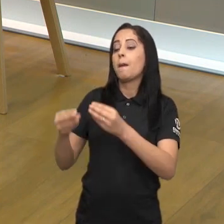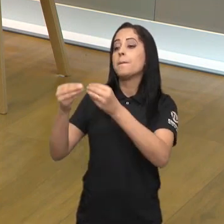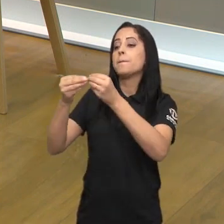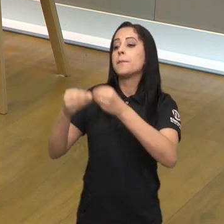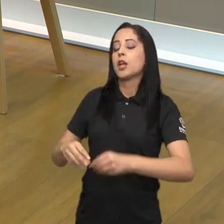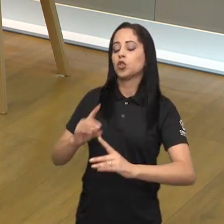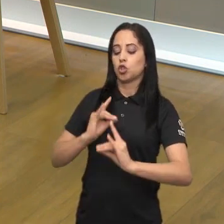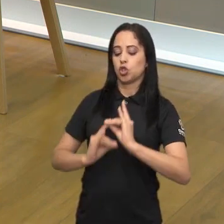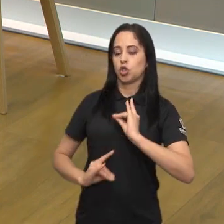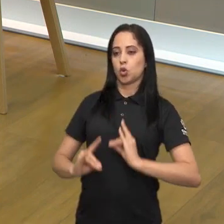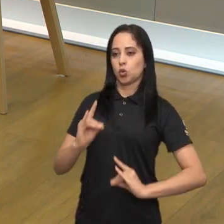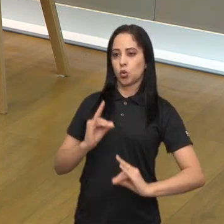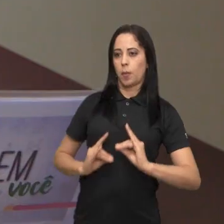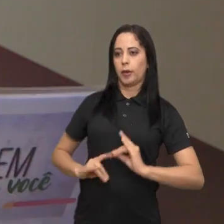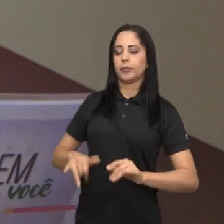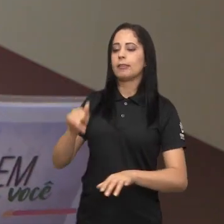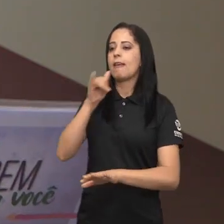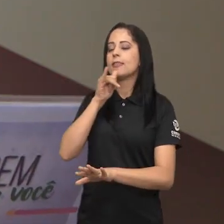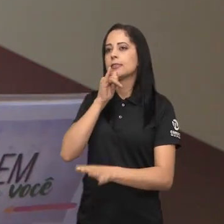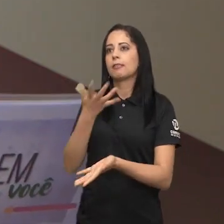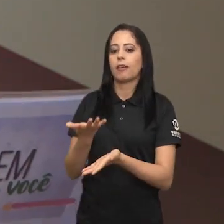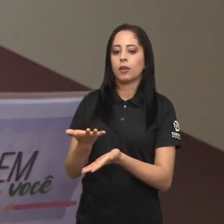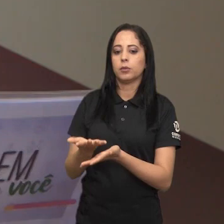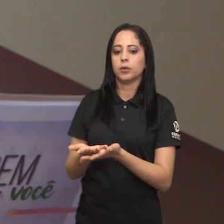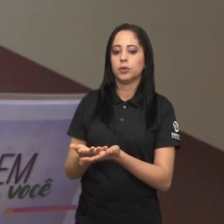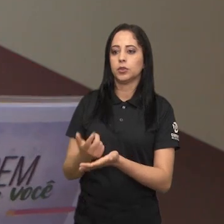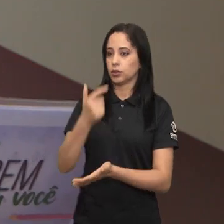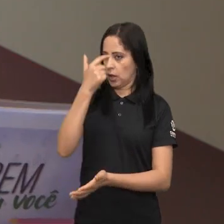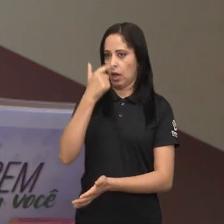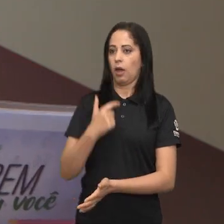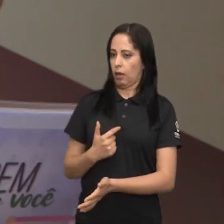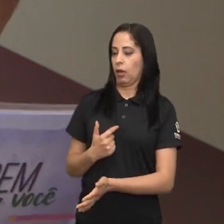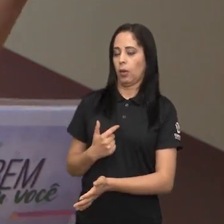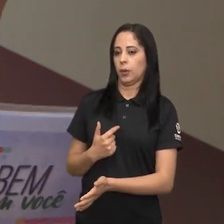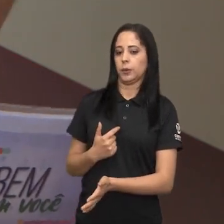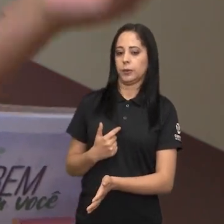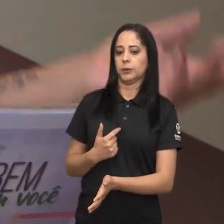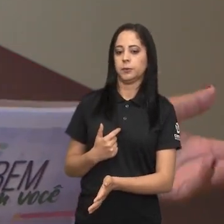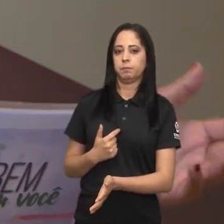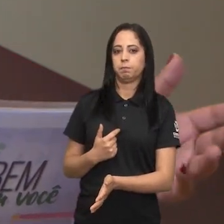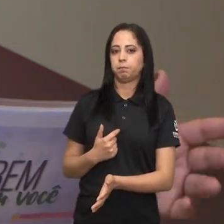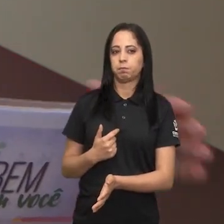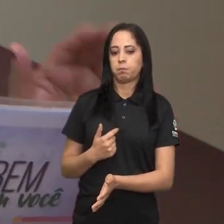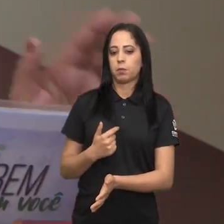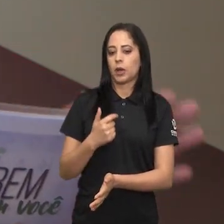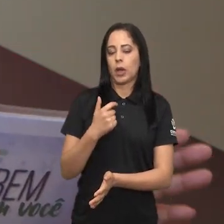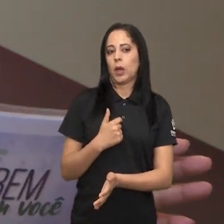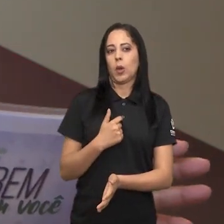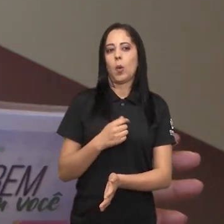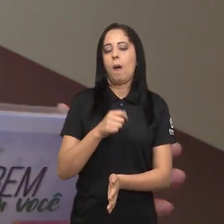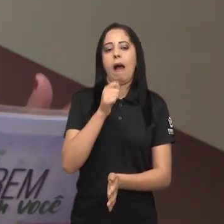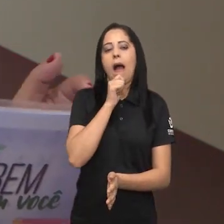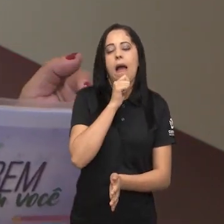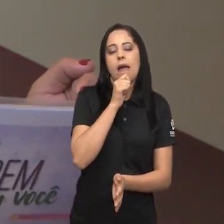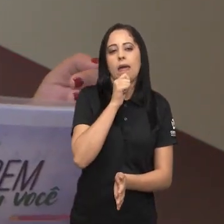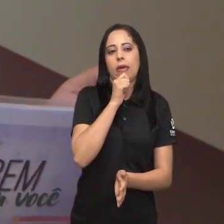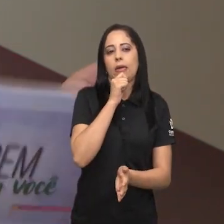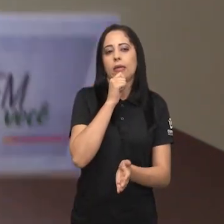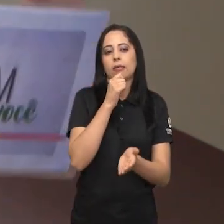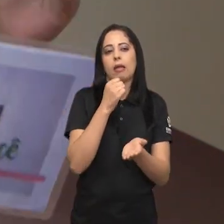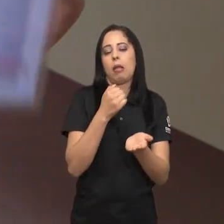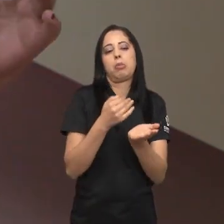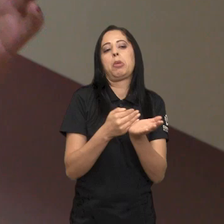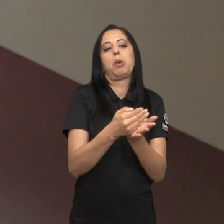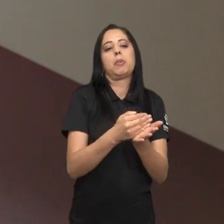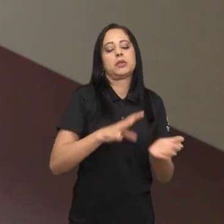Vamos imaginar, de repente, uma mulher que ela... Porque assim... Eu não estou na minha fase, a mulher ela não está na fase da menopausa, mas ela,